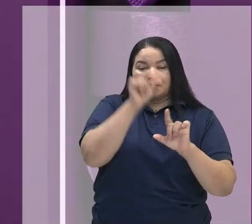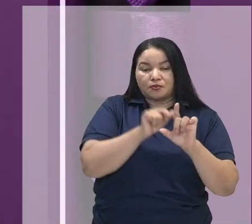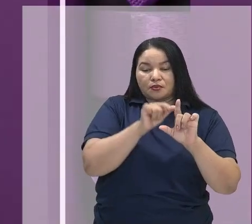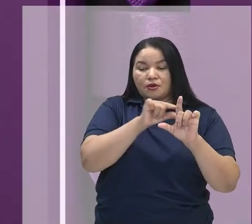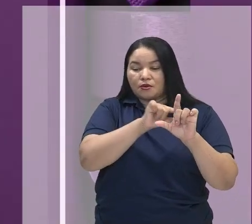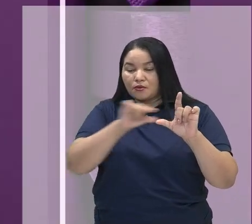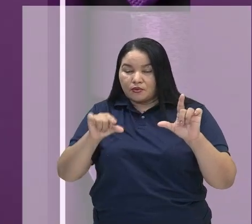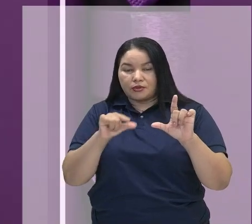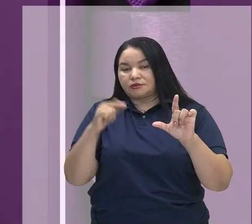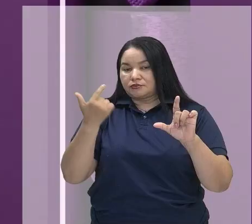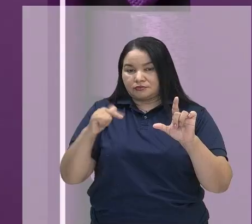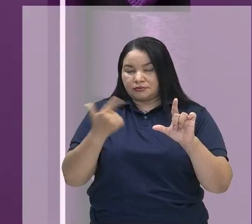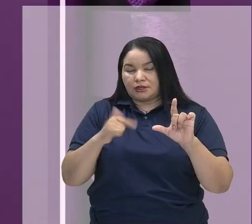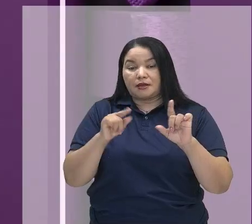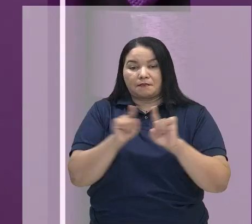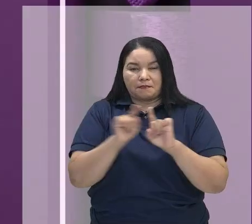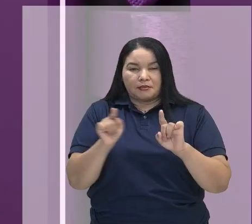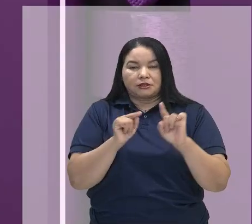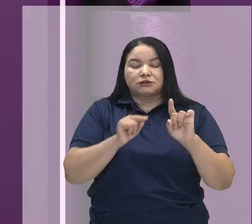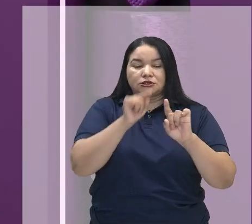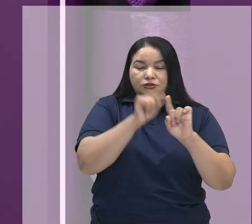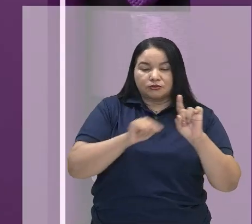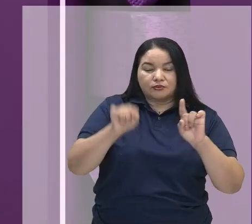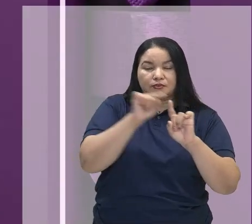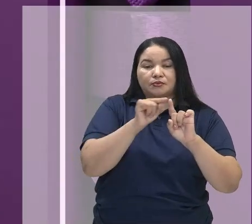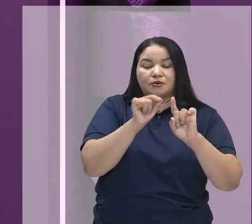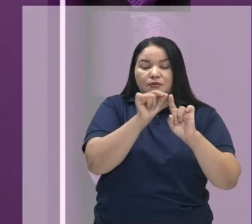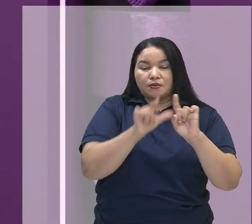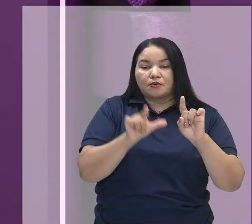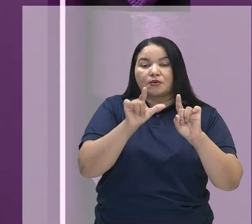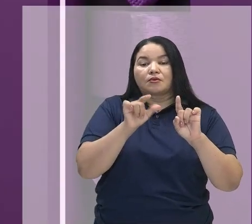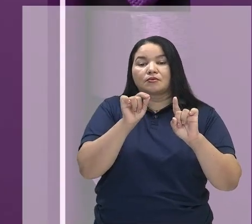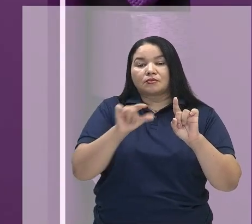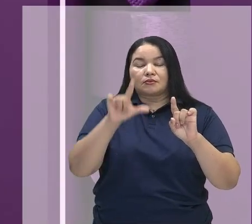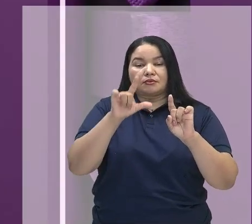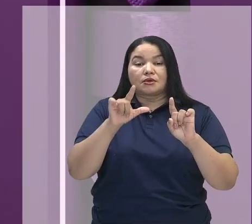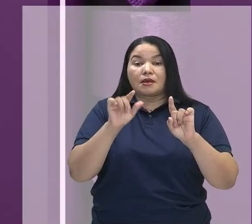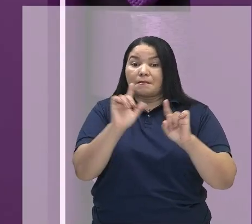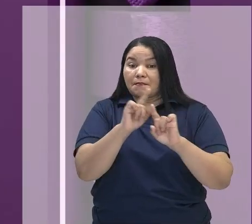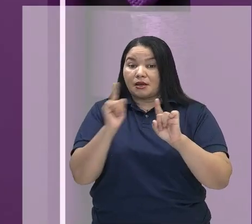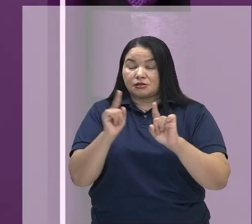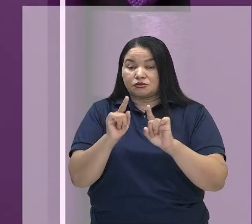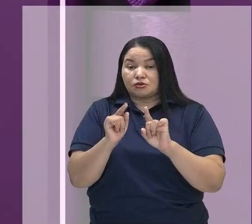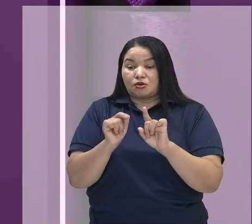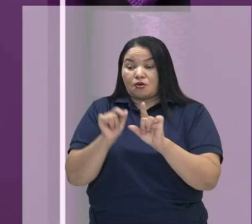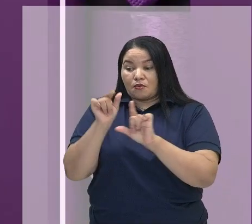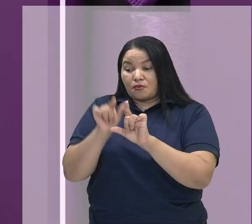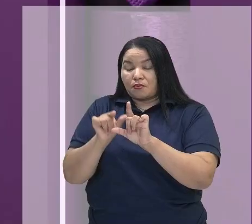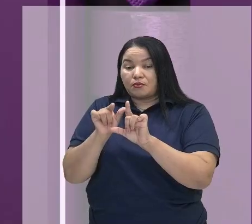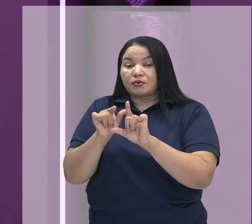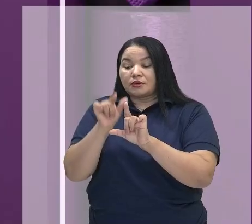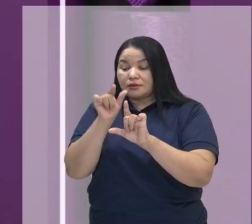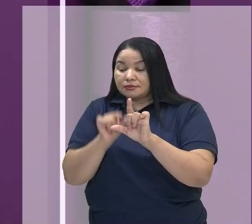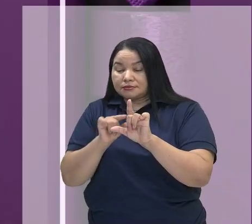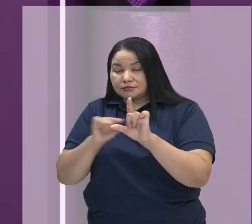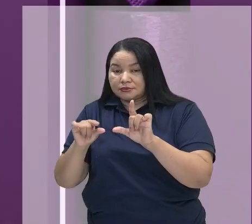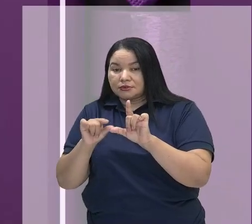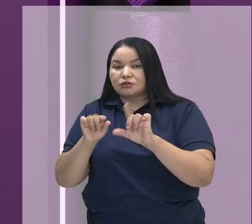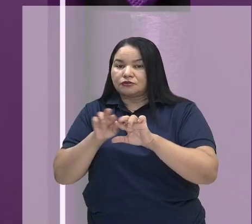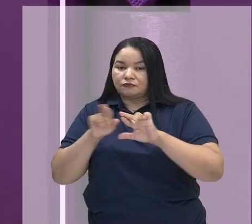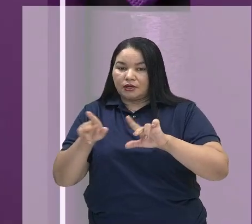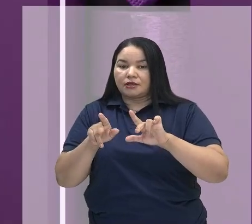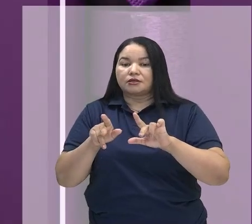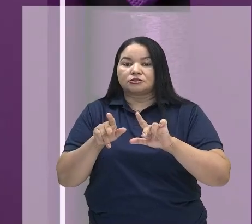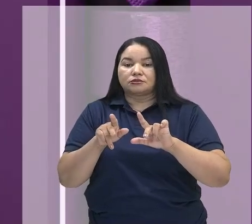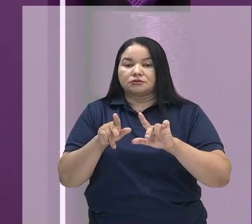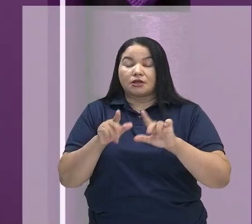o gráfico de barras, é o gráfico de colunas e o gráfico de linhas, certo? O gráfico de setores, não. Ele trabalha ali só com